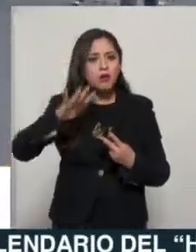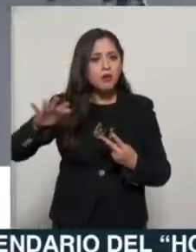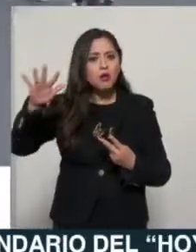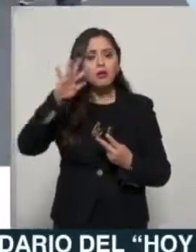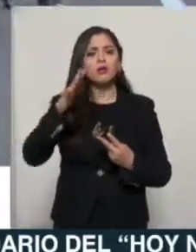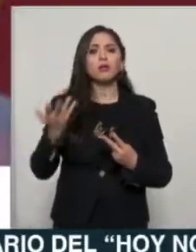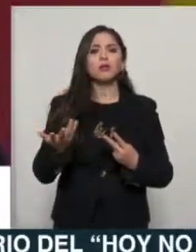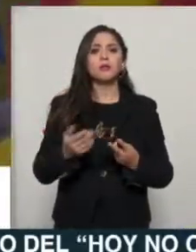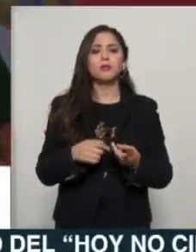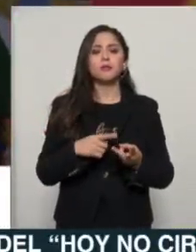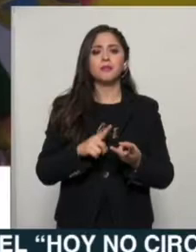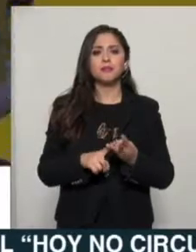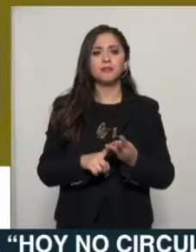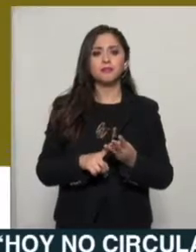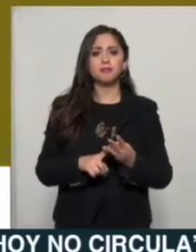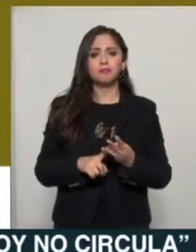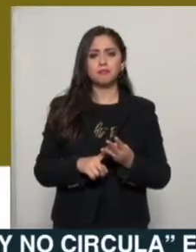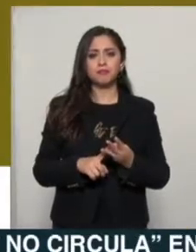países árabes,